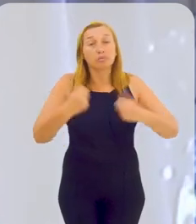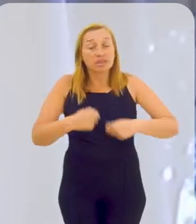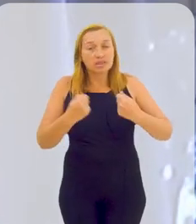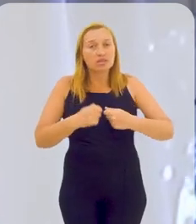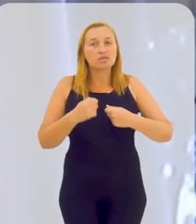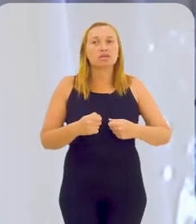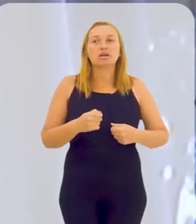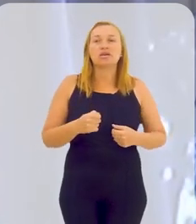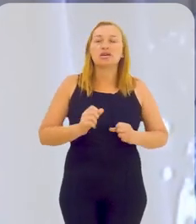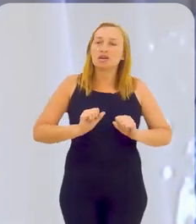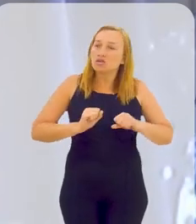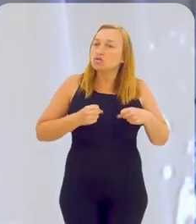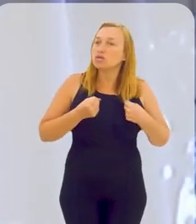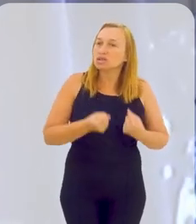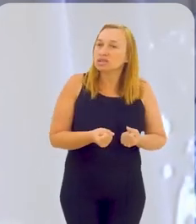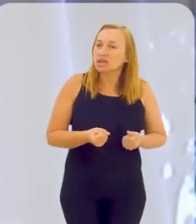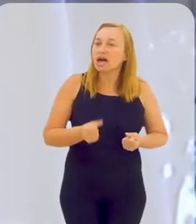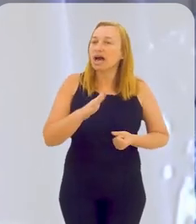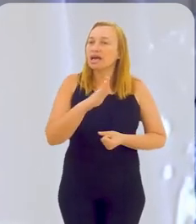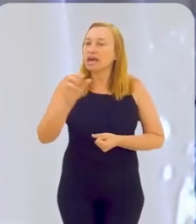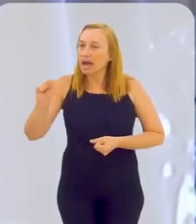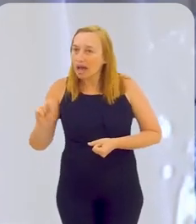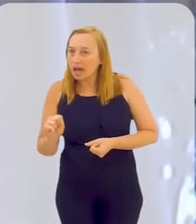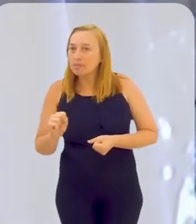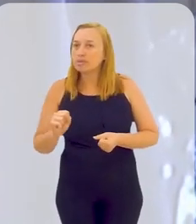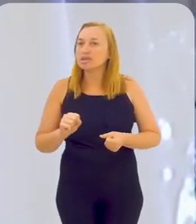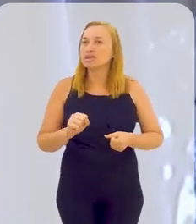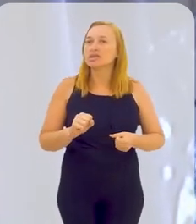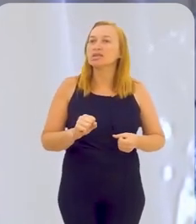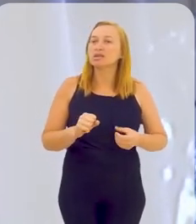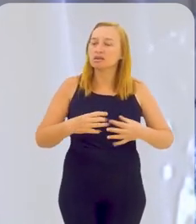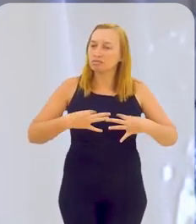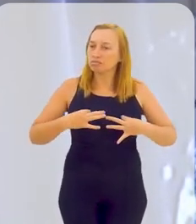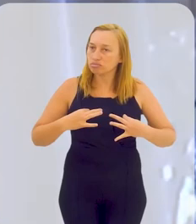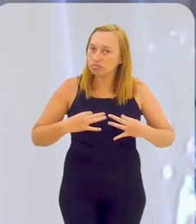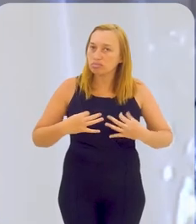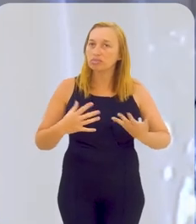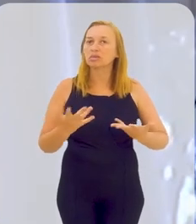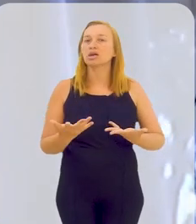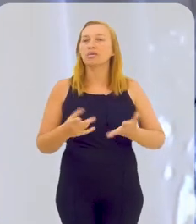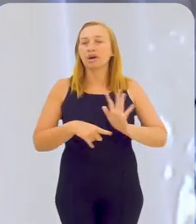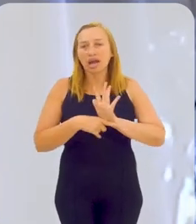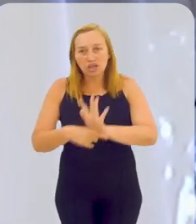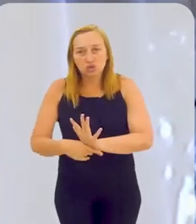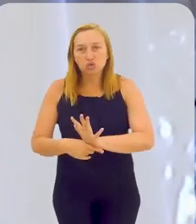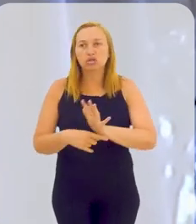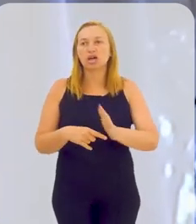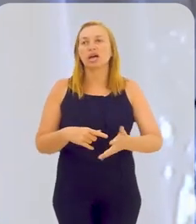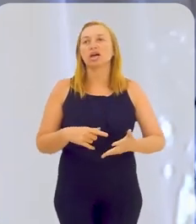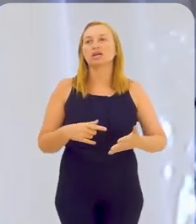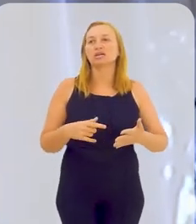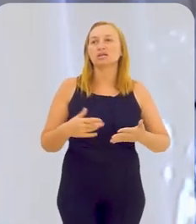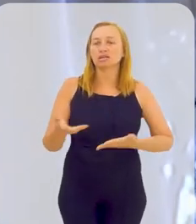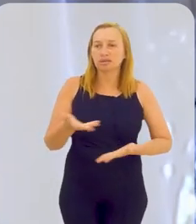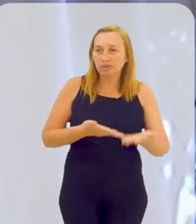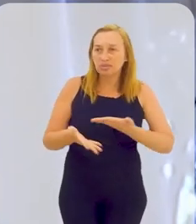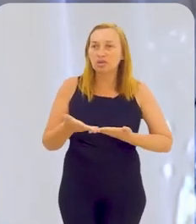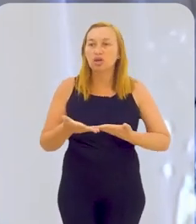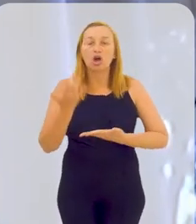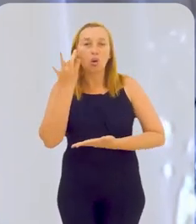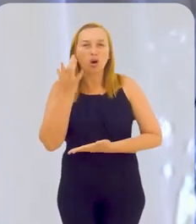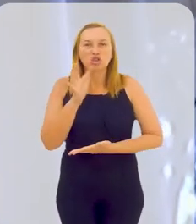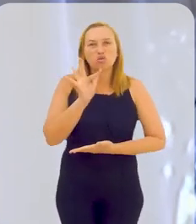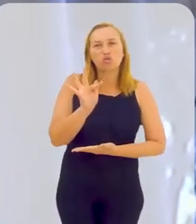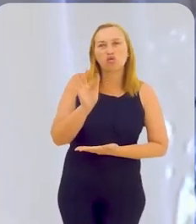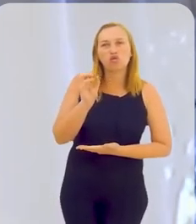A gente precisa buscar, e a ABS, dentro do possível, ela se coloca à disposição para contribuir nessa participação,